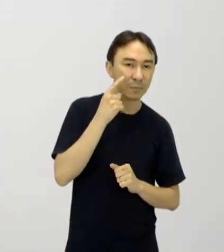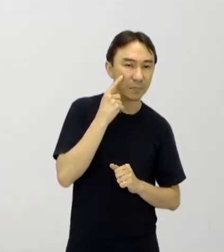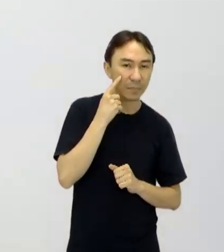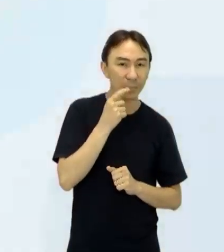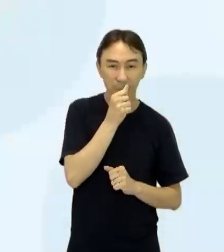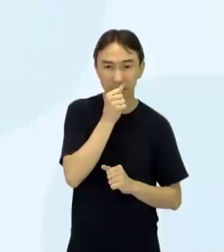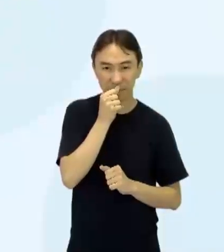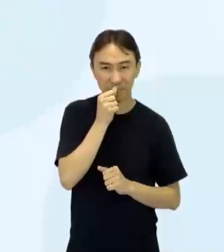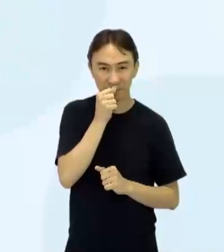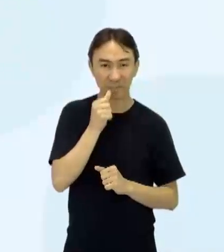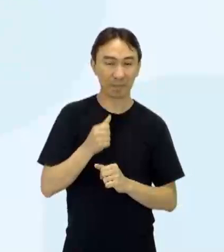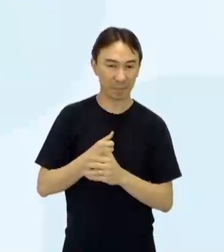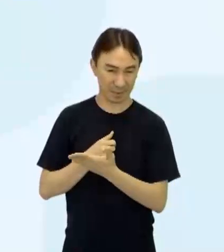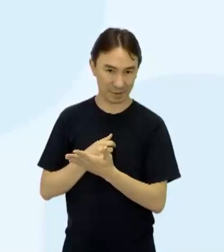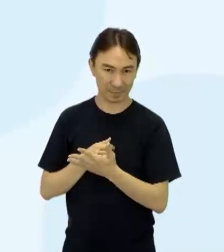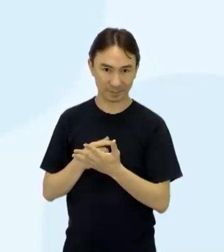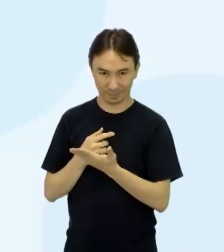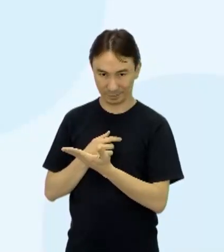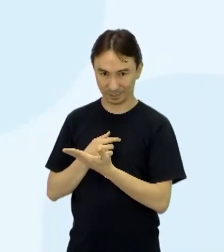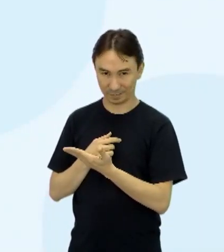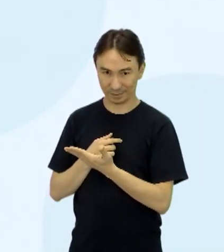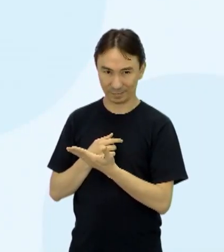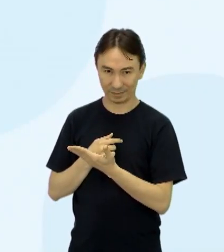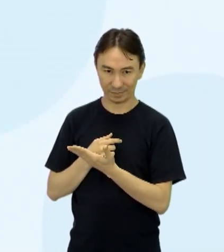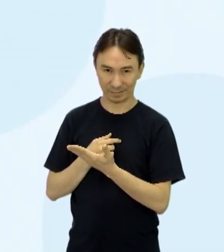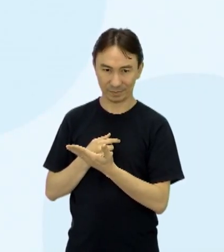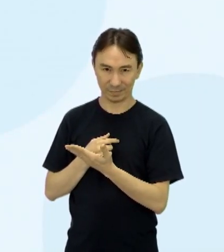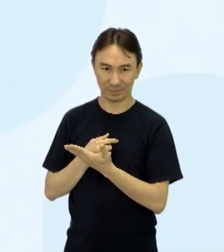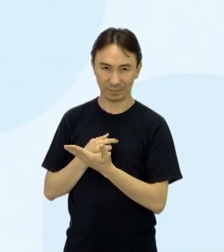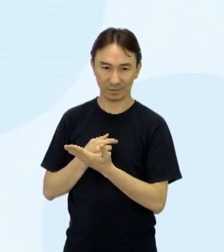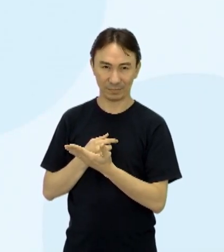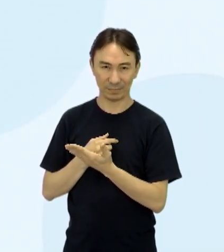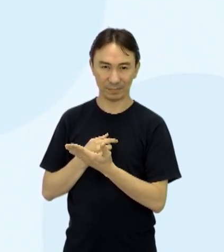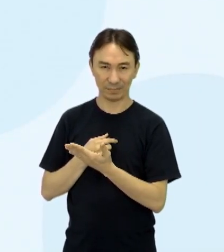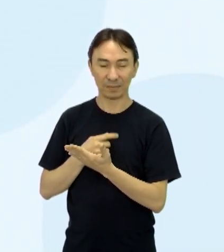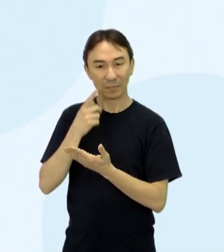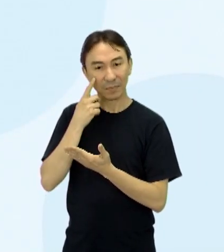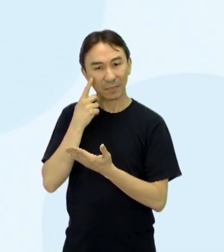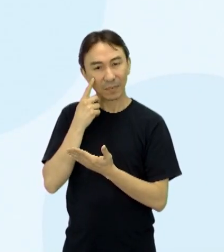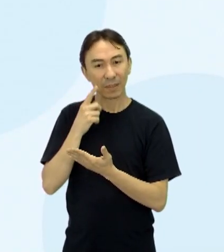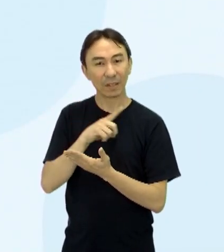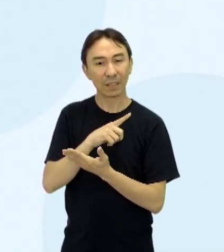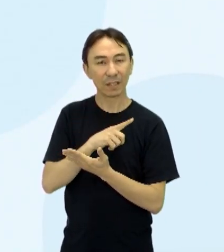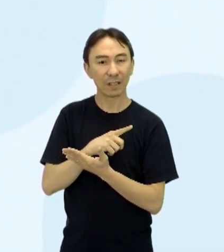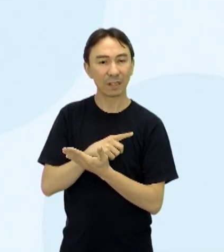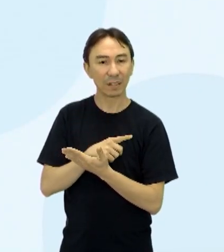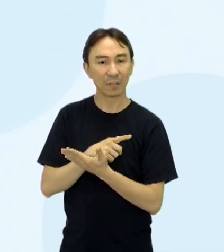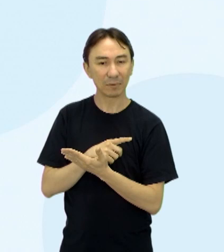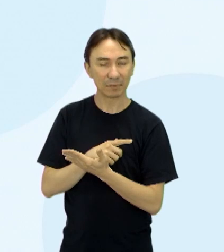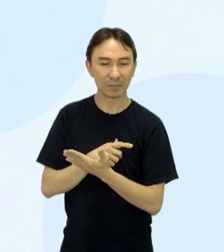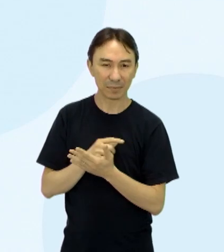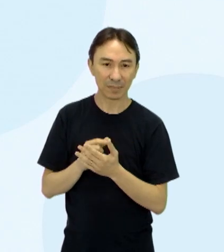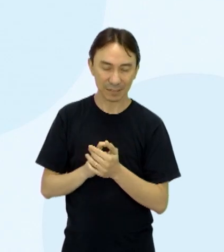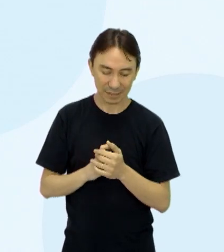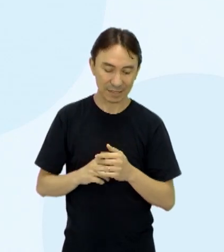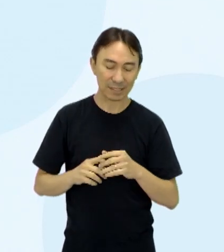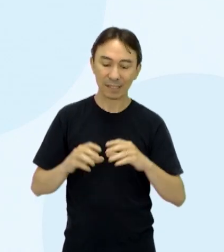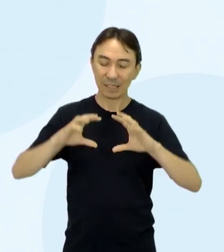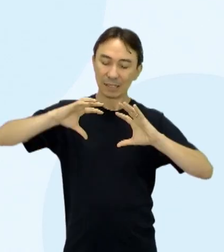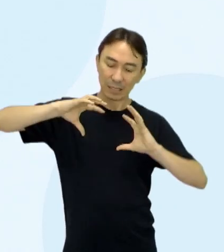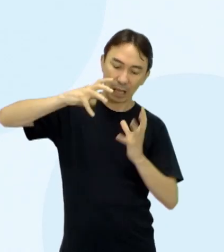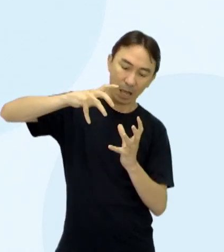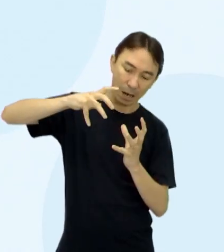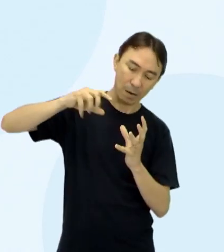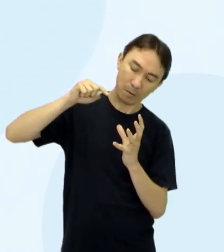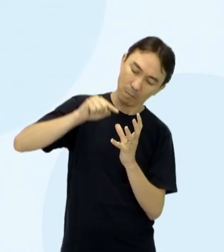aqui, ó. Mostra essa figura, tá vendo? Se eu pegar o centro da Terra, considerar ali o centro da Terra, ali uma esfera